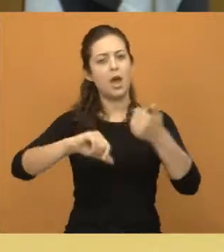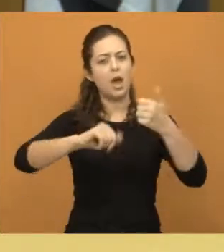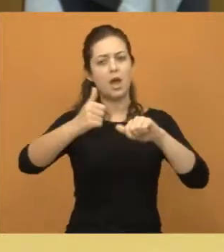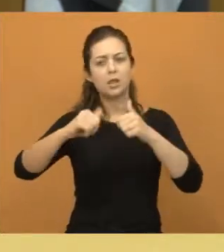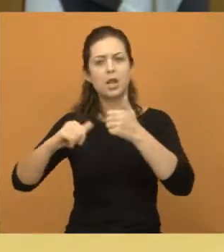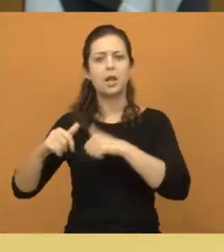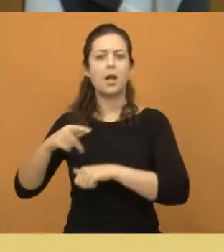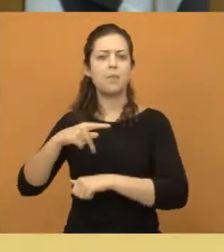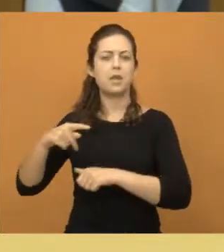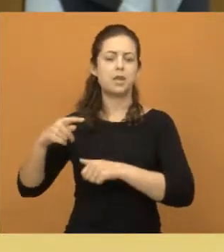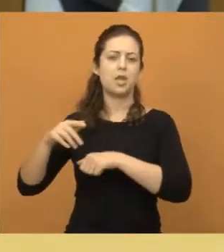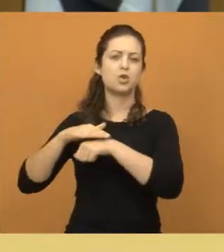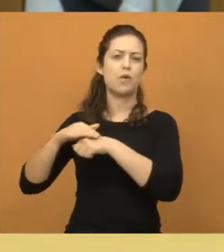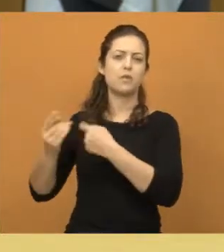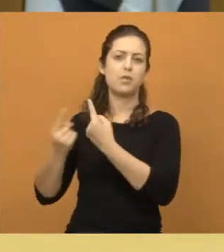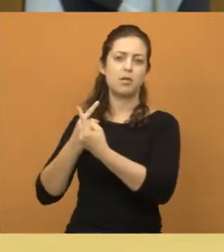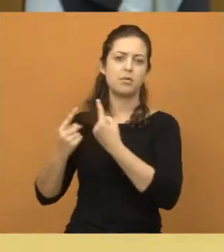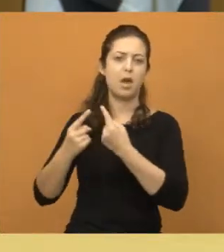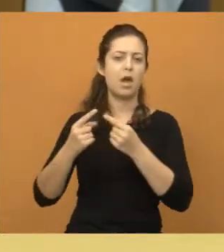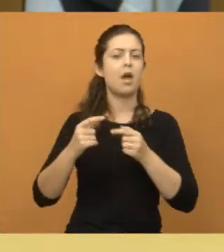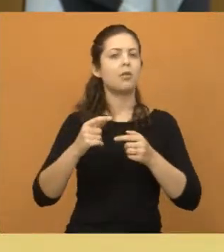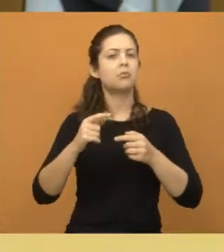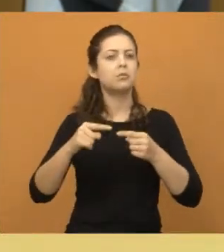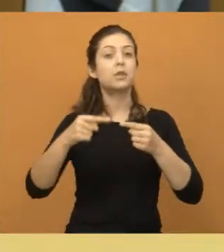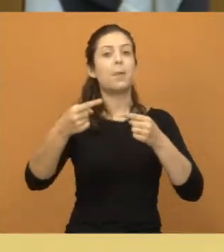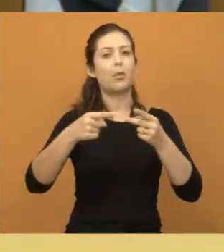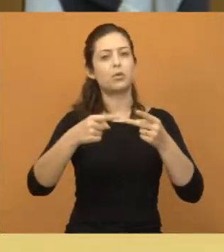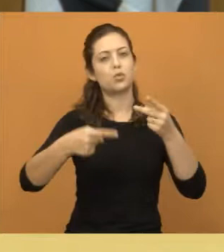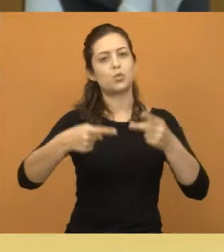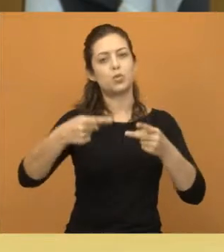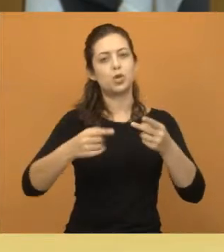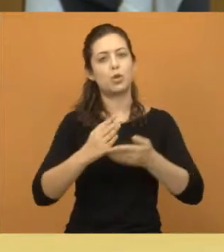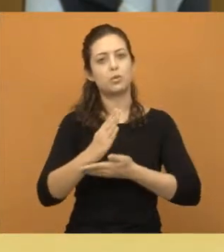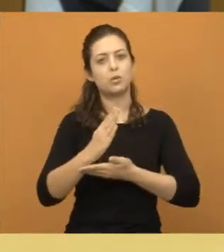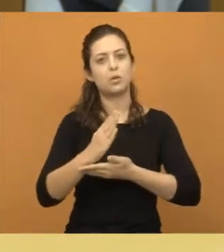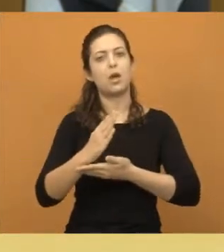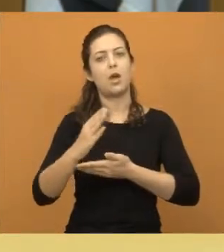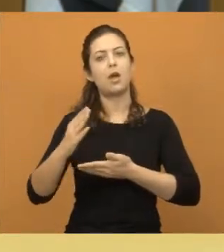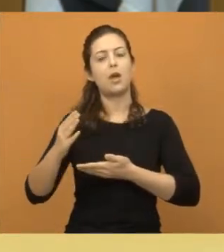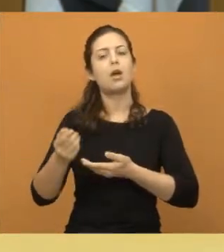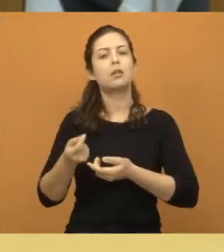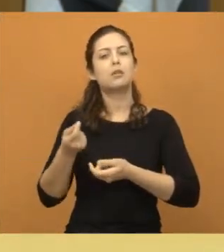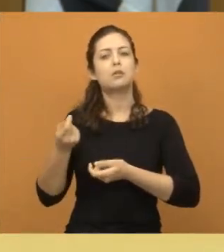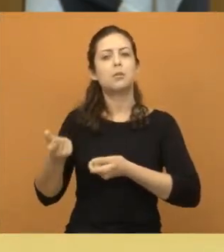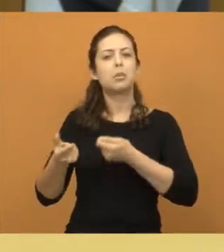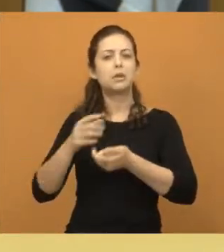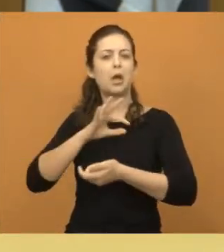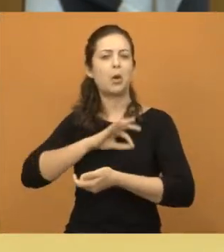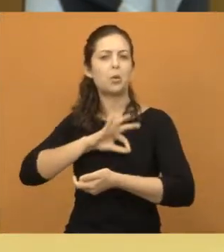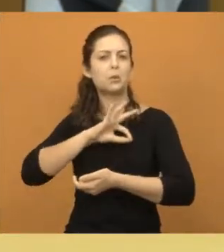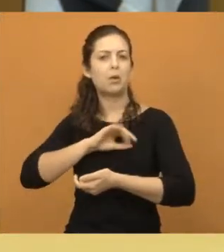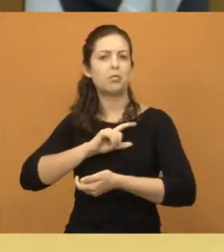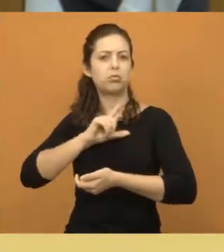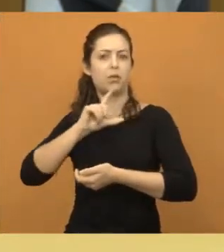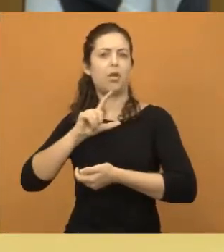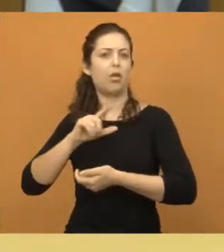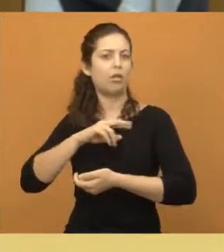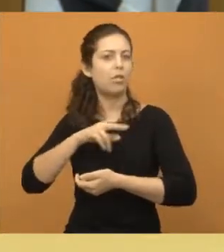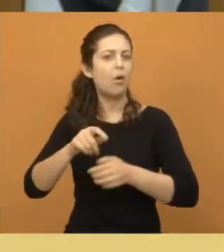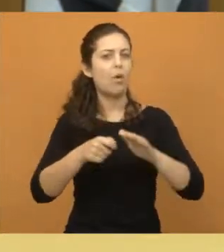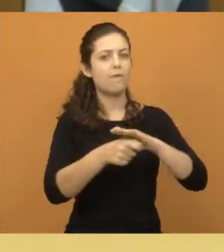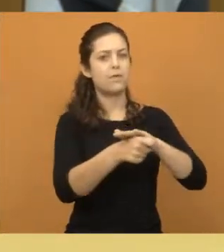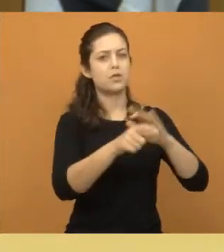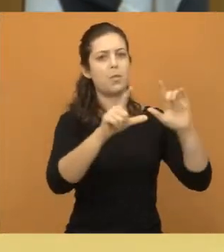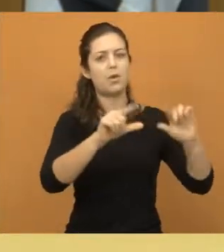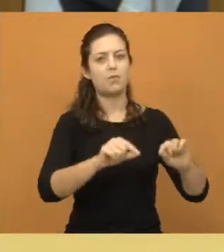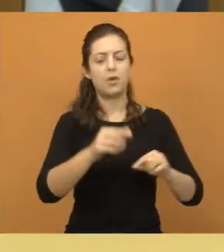conversa com o presidente do SAI, antes de autorizar essa que será mais uma despesa em cargos públicos e não em